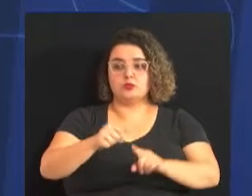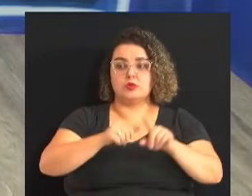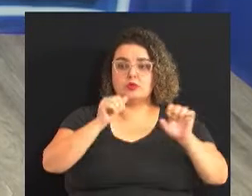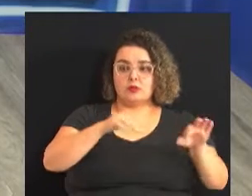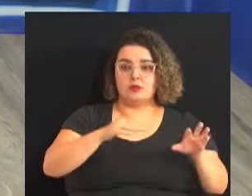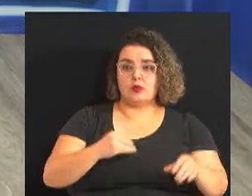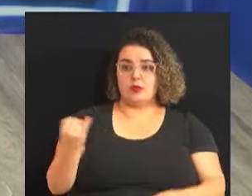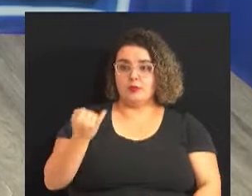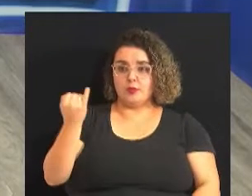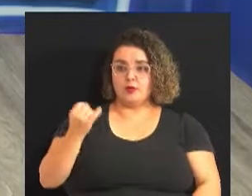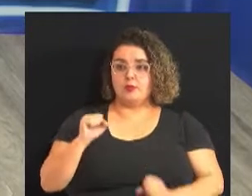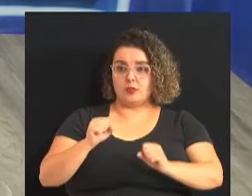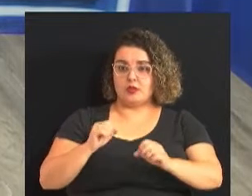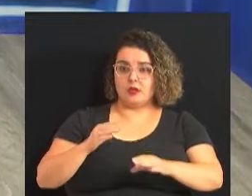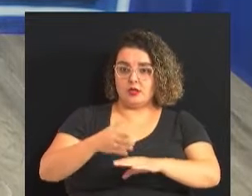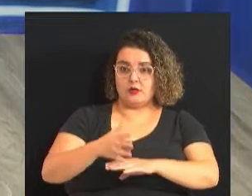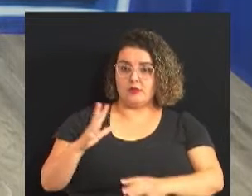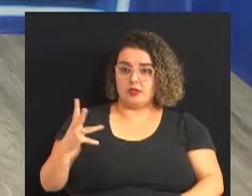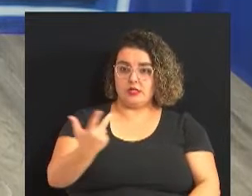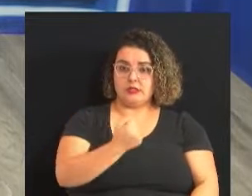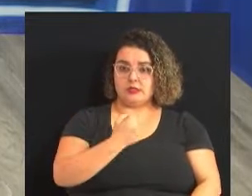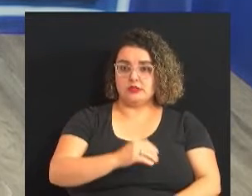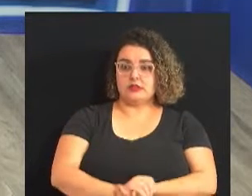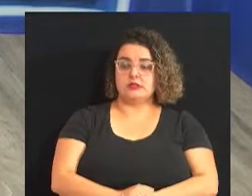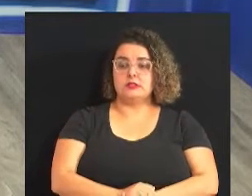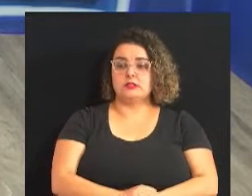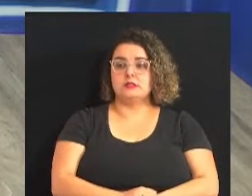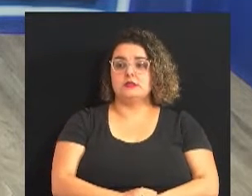parte desse resgate?